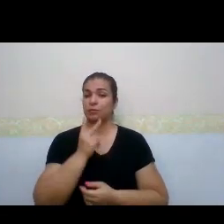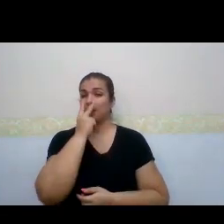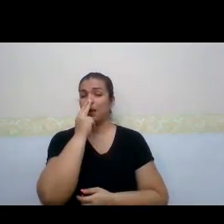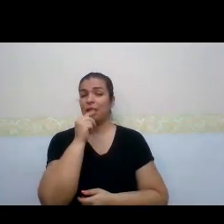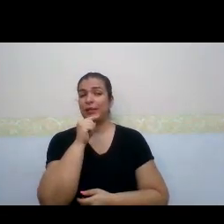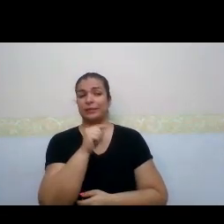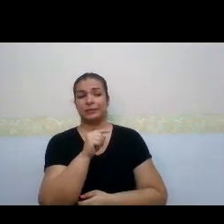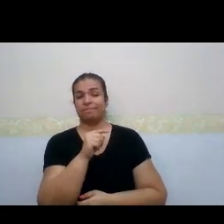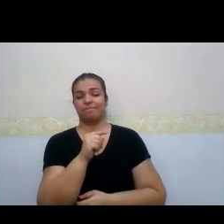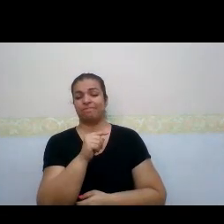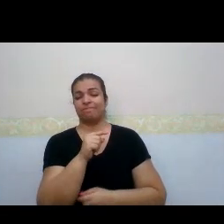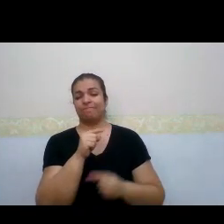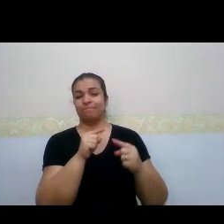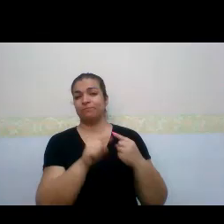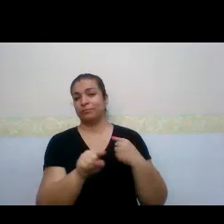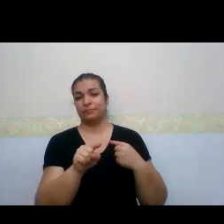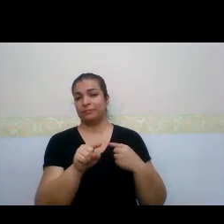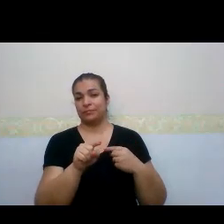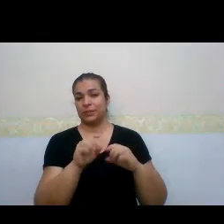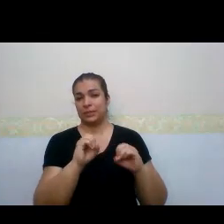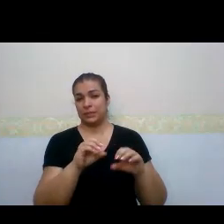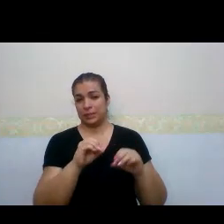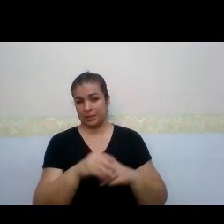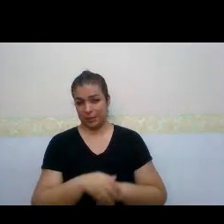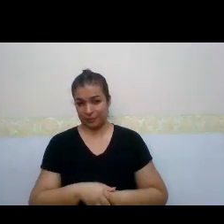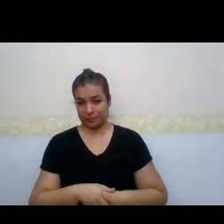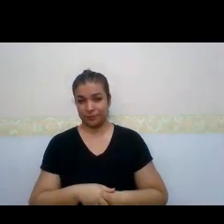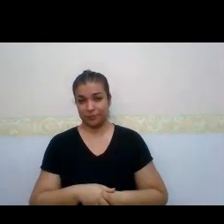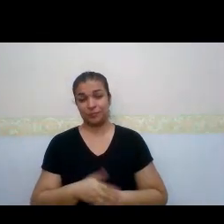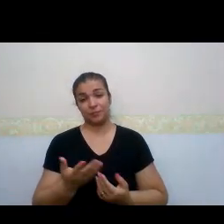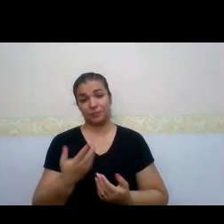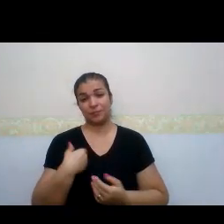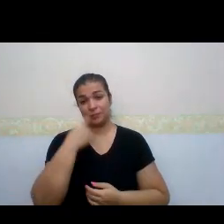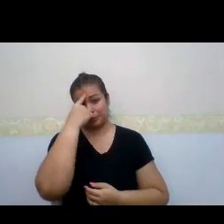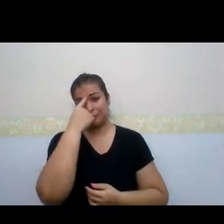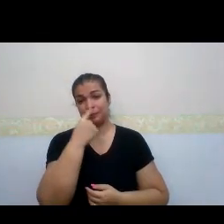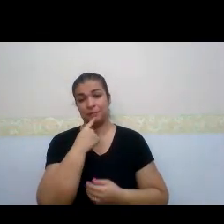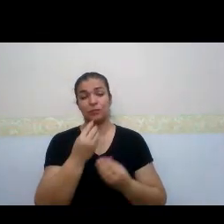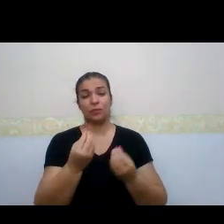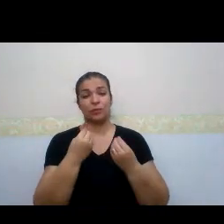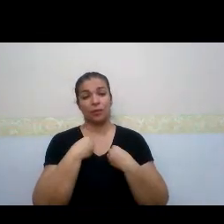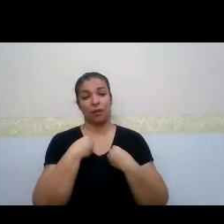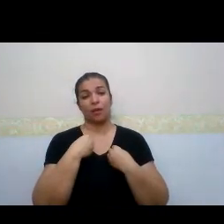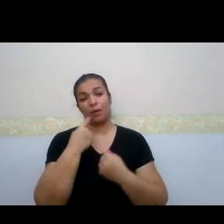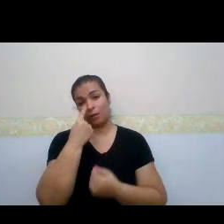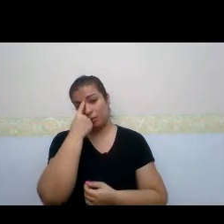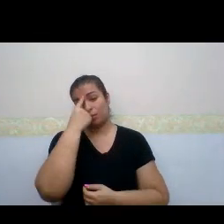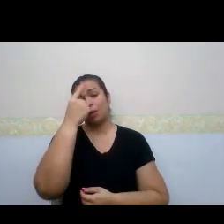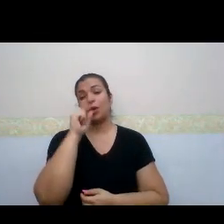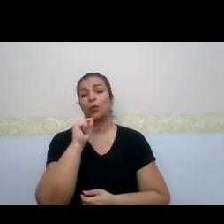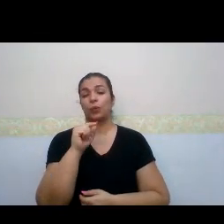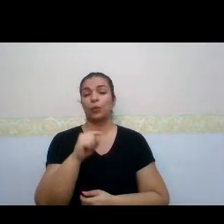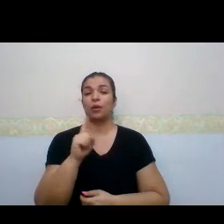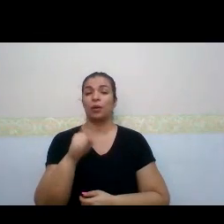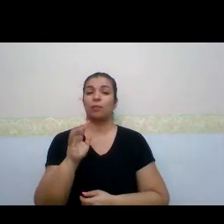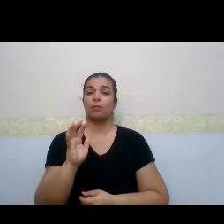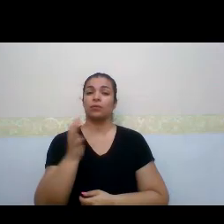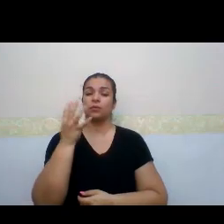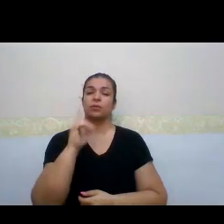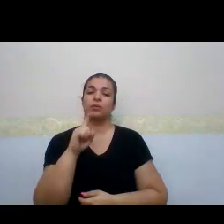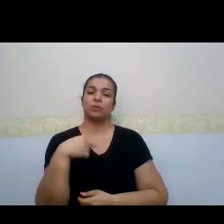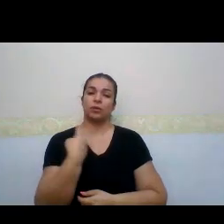absurda de ensinar. A charge, ela nos dá a ideia de uma situação que devemos